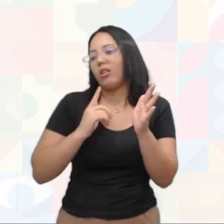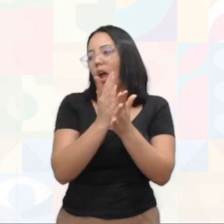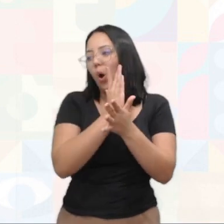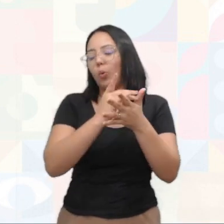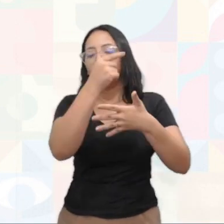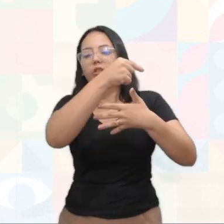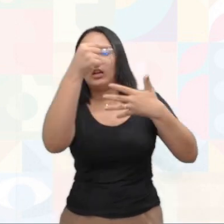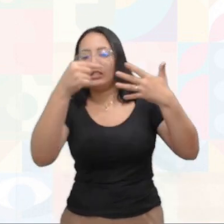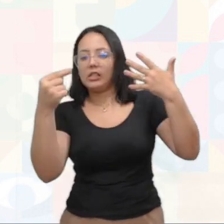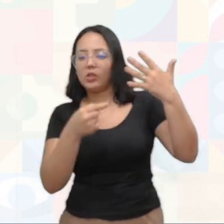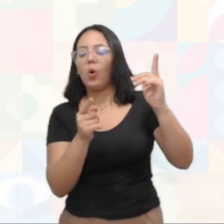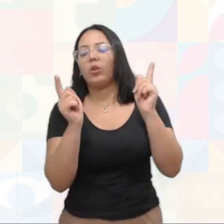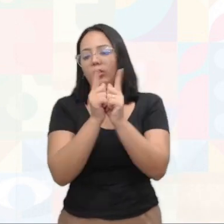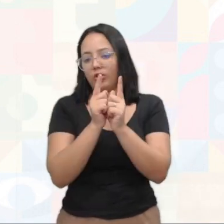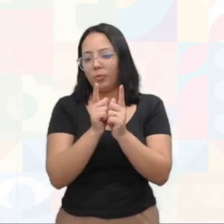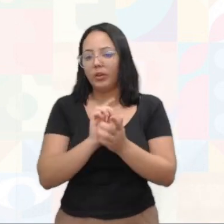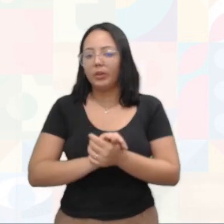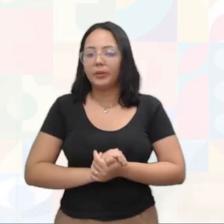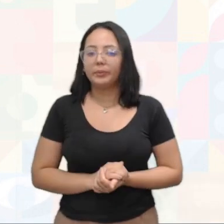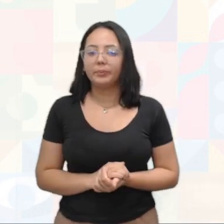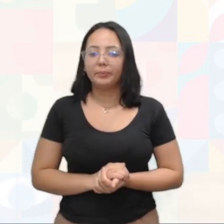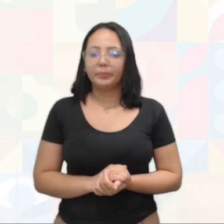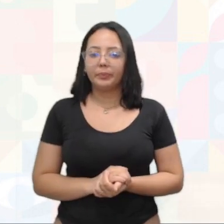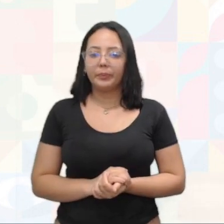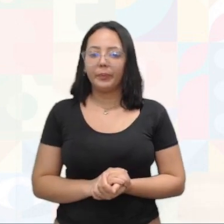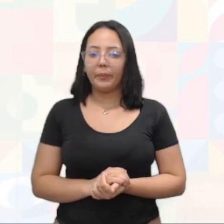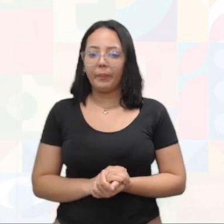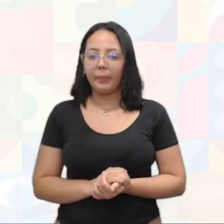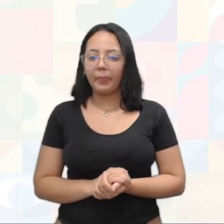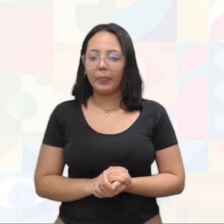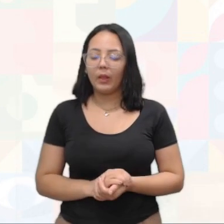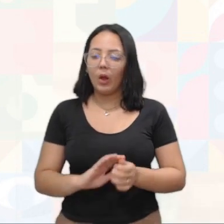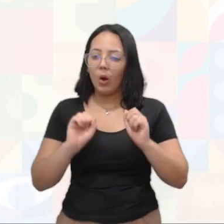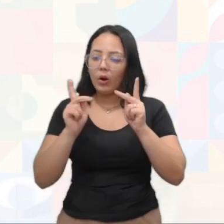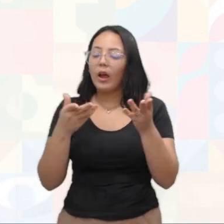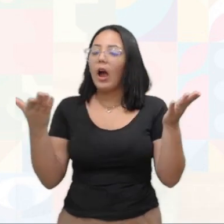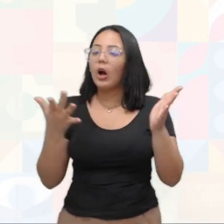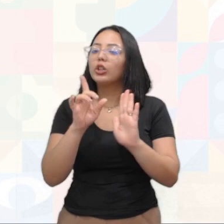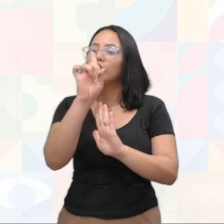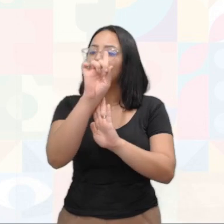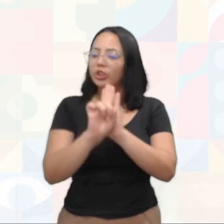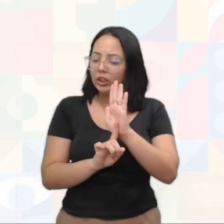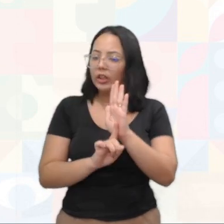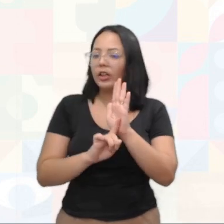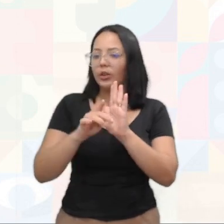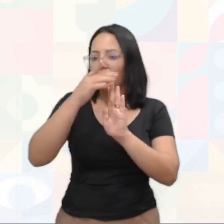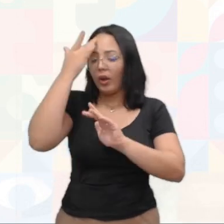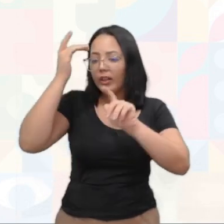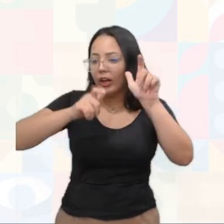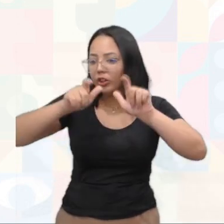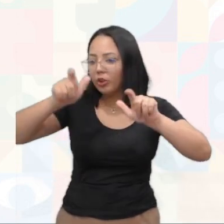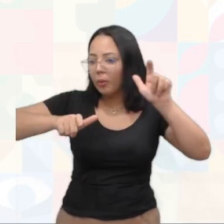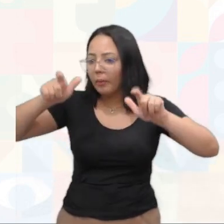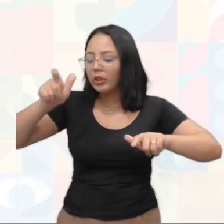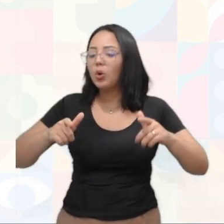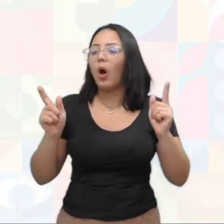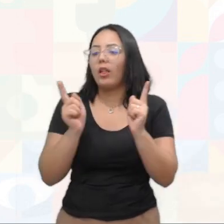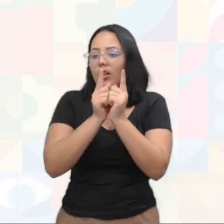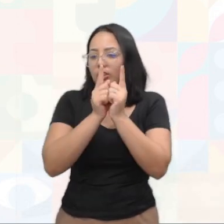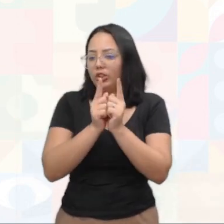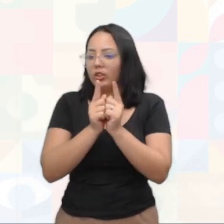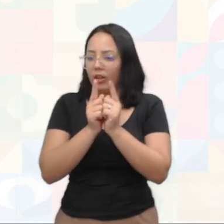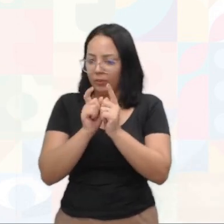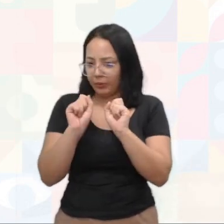para a prestação do atendimento. Mas aí a gente vai para os direitos da pessoa que está sendo